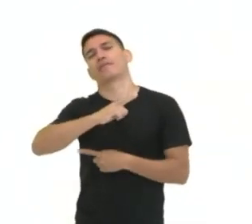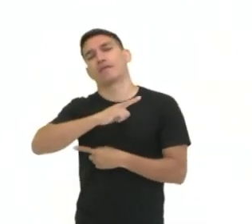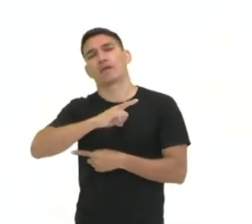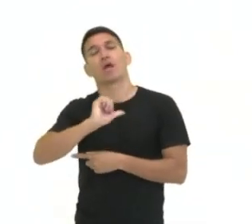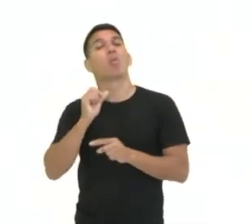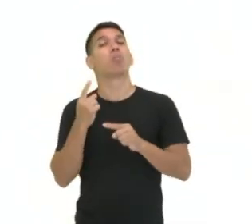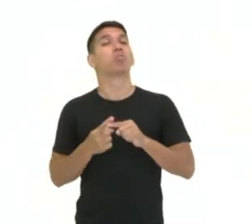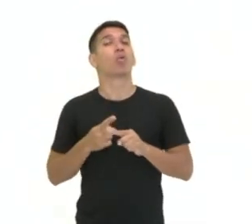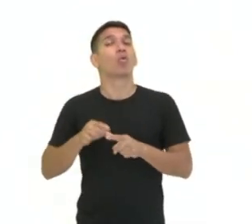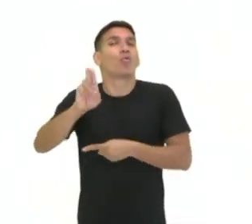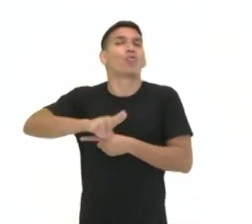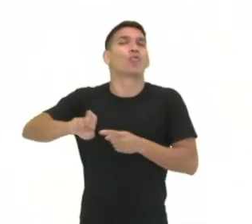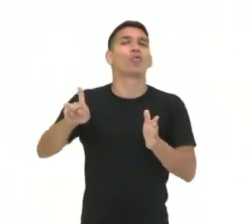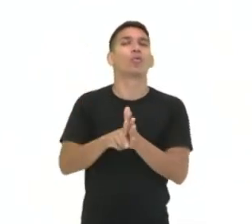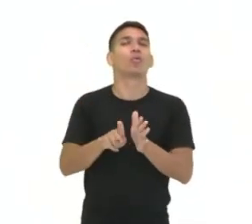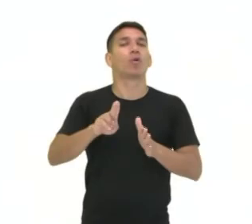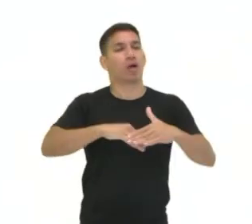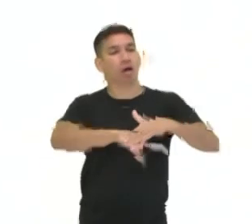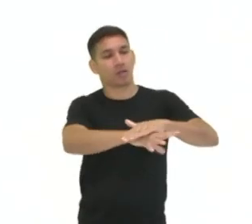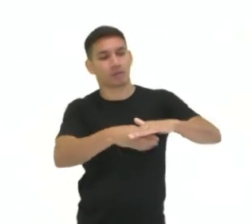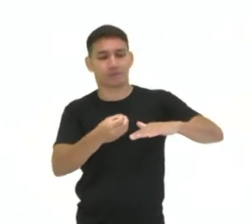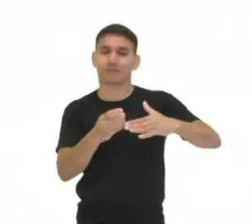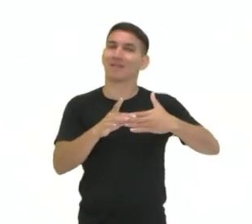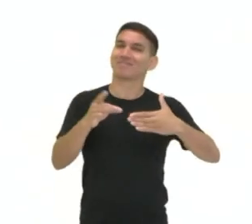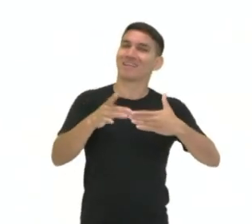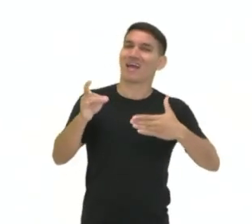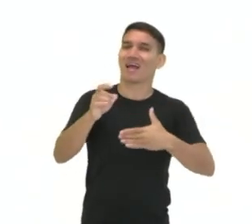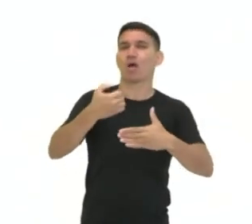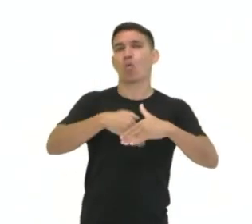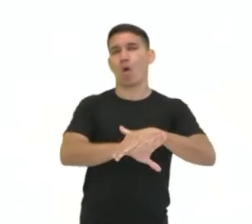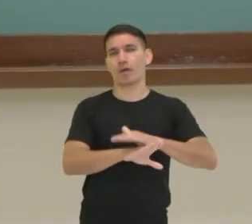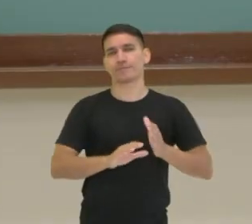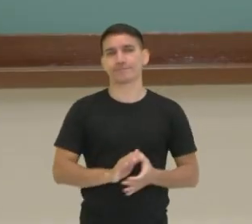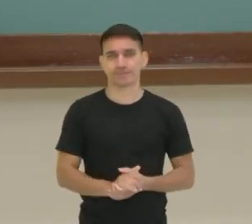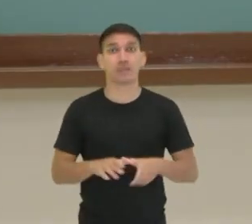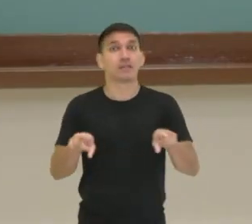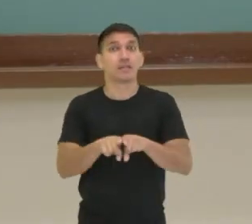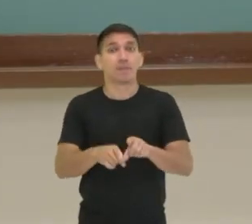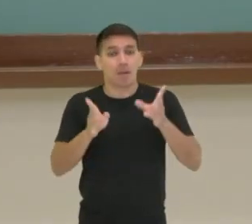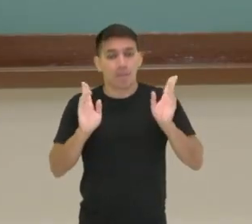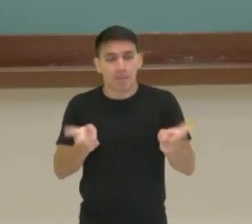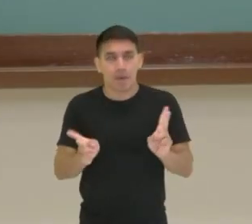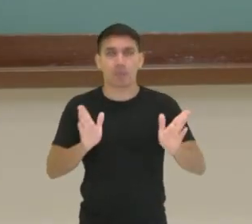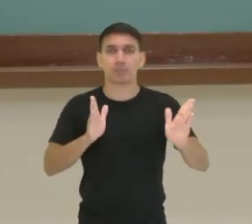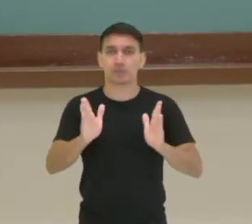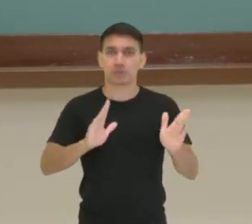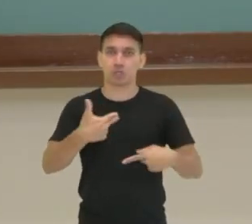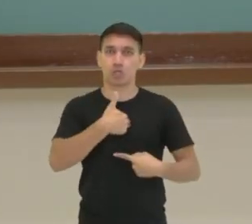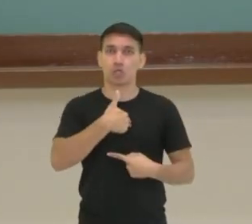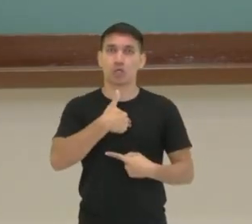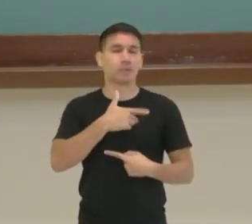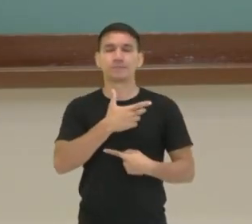pelo uso das reservas cambiais. E também vai ser durante o governo Dutra que acontece um dos grandes